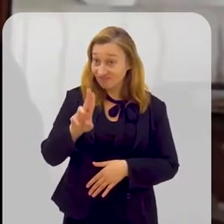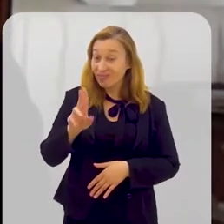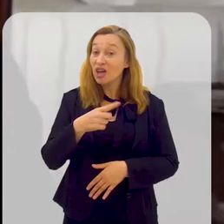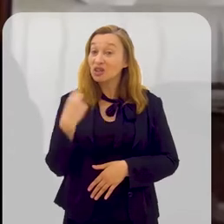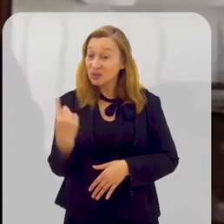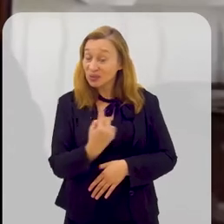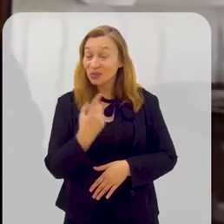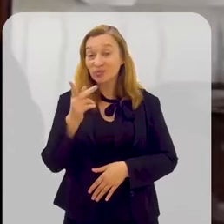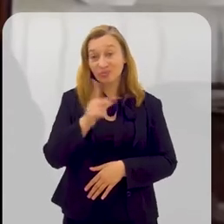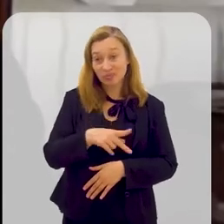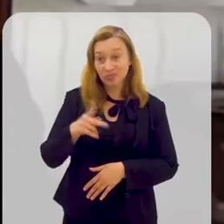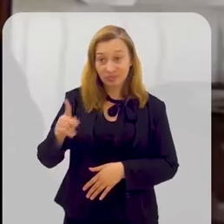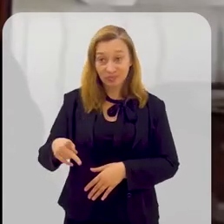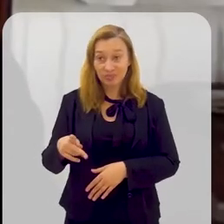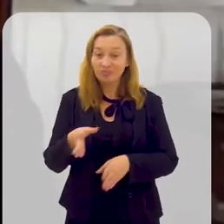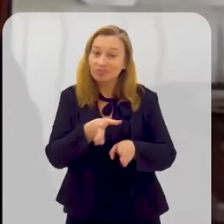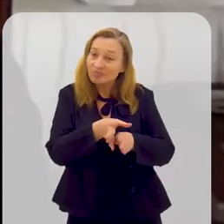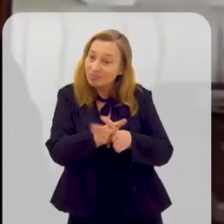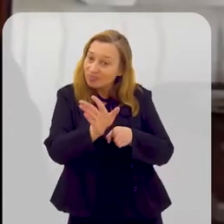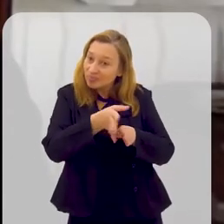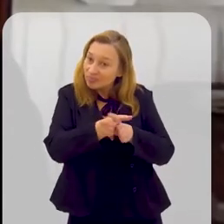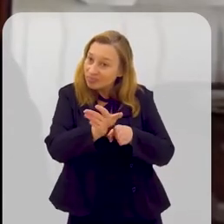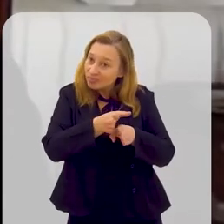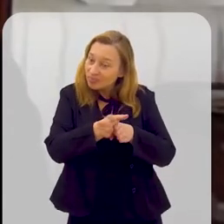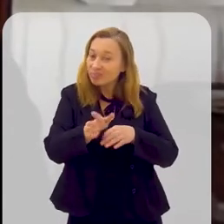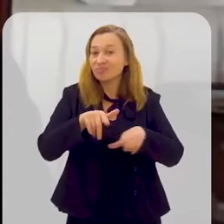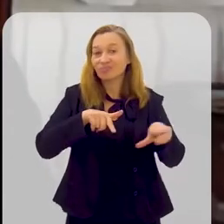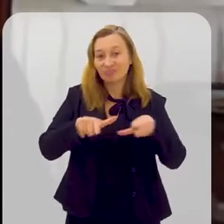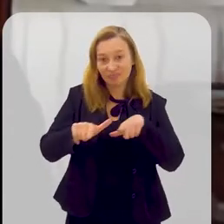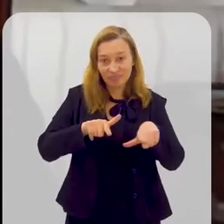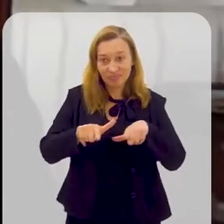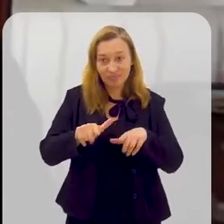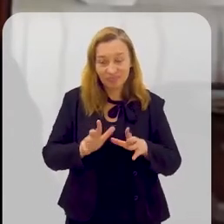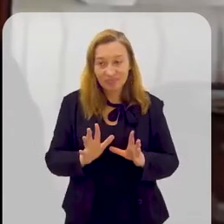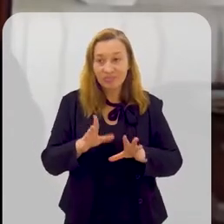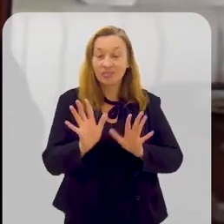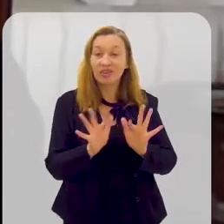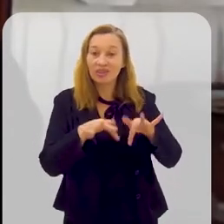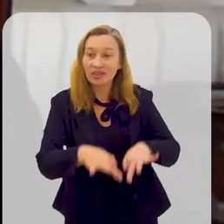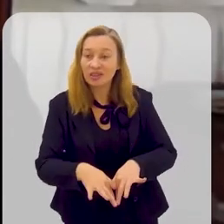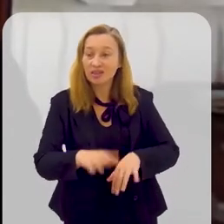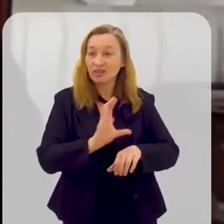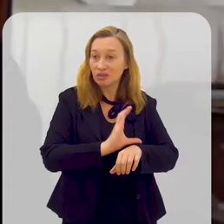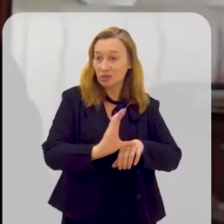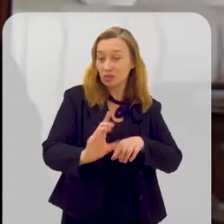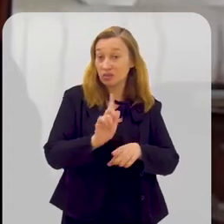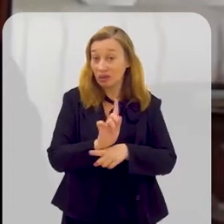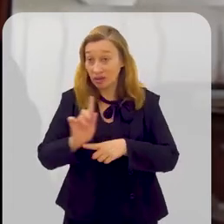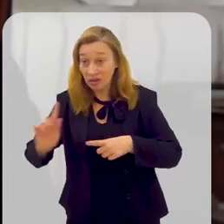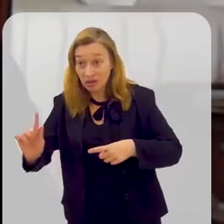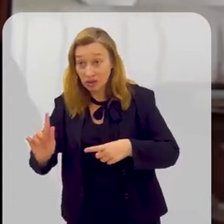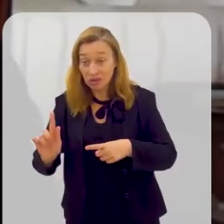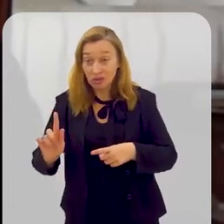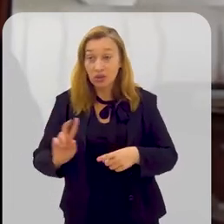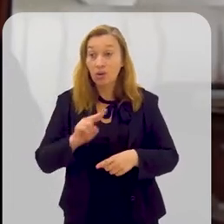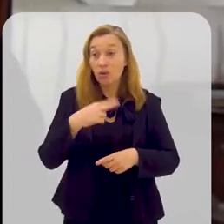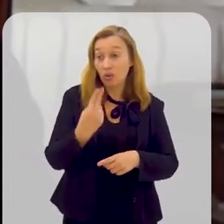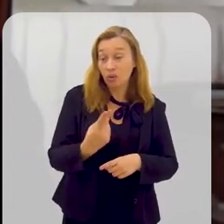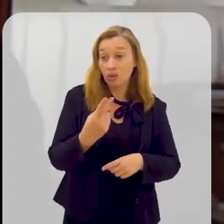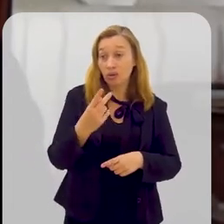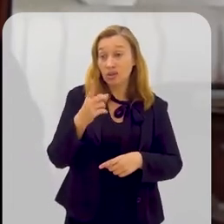universidades E nós como professores orientadores de trabalho de conclusão de curso na graduação